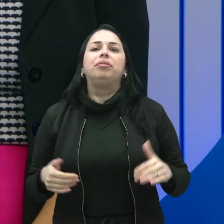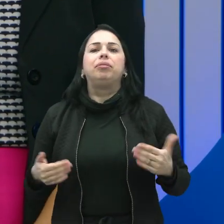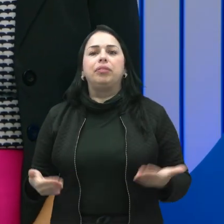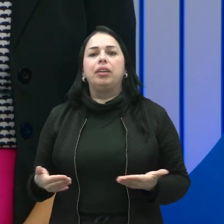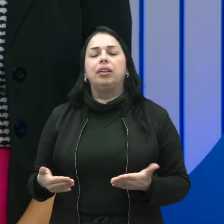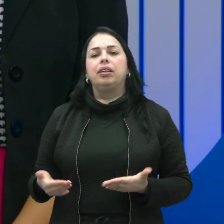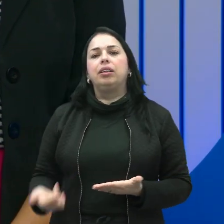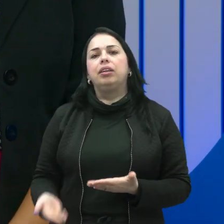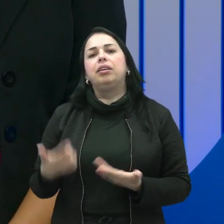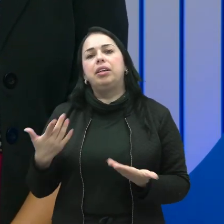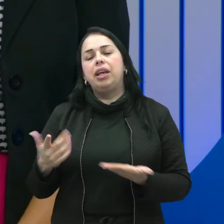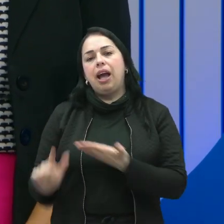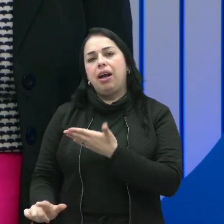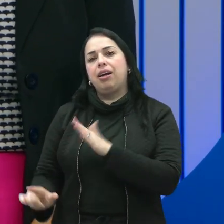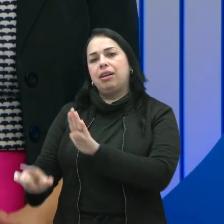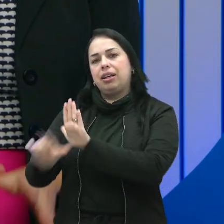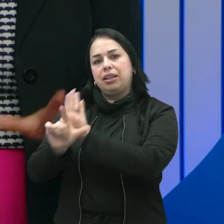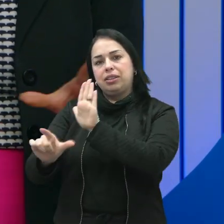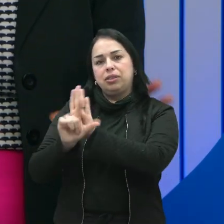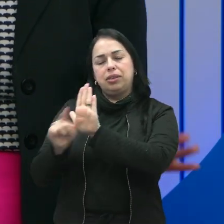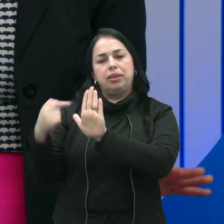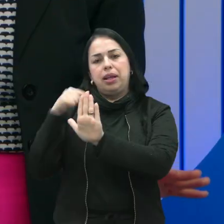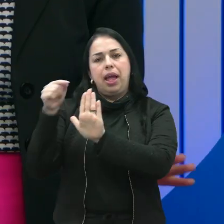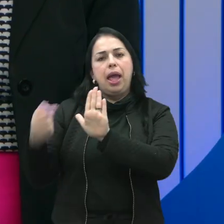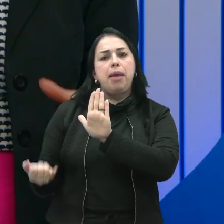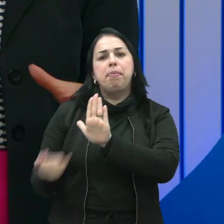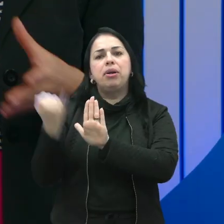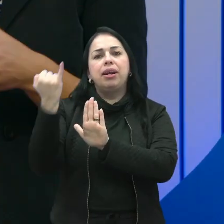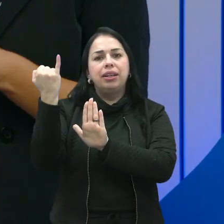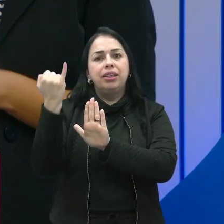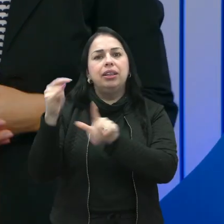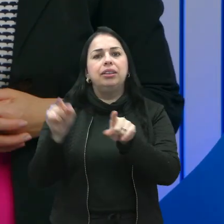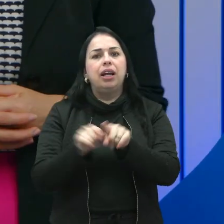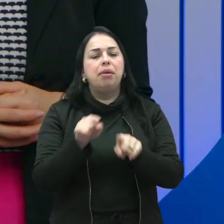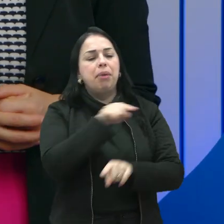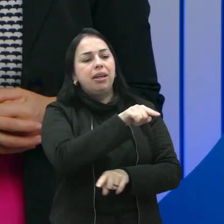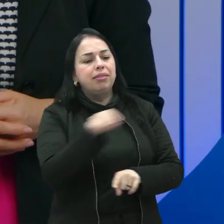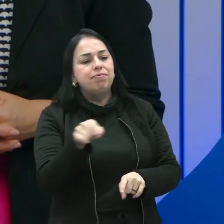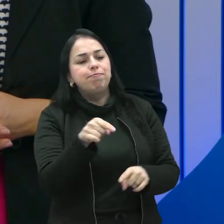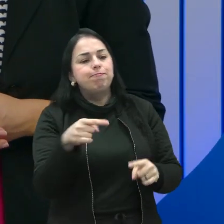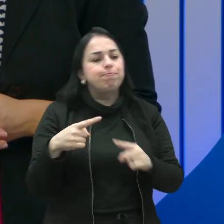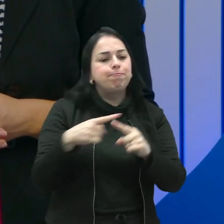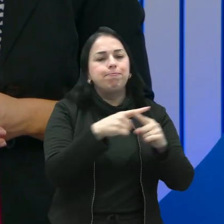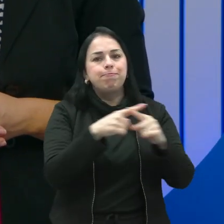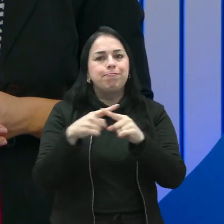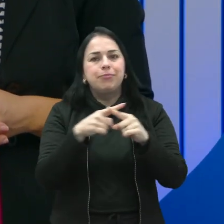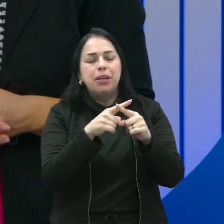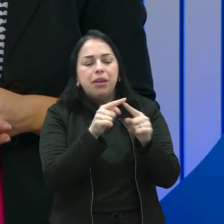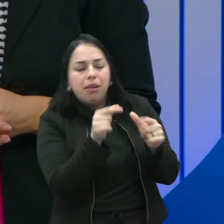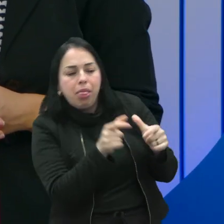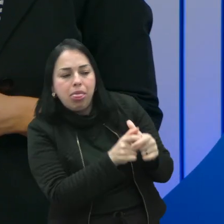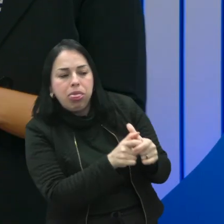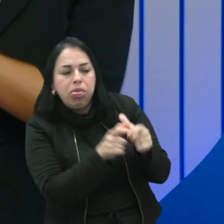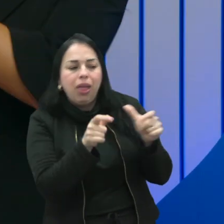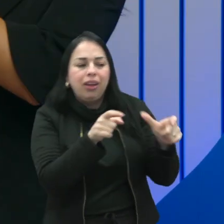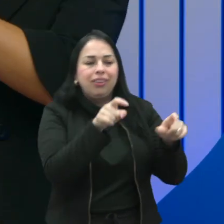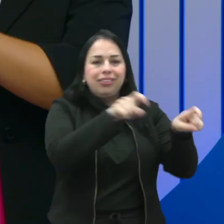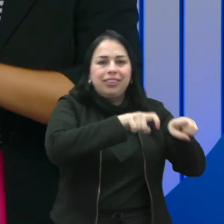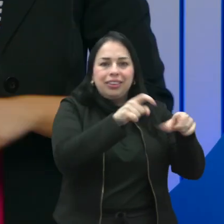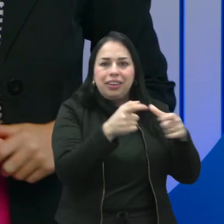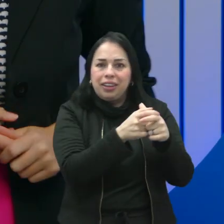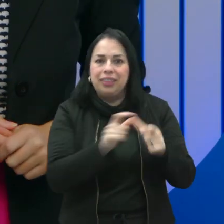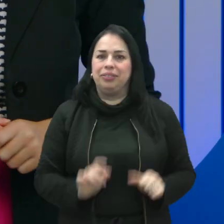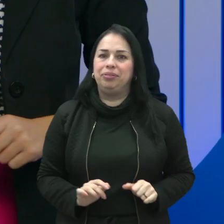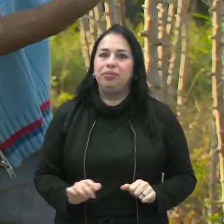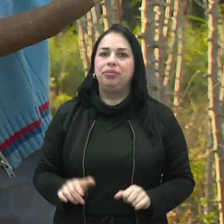demanda? Qual o papel das políticas públicas e como manter a competitividade mesmo sendo pequeno? Desafio,